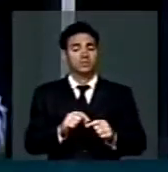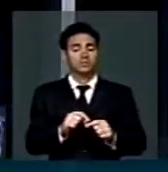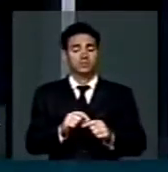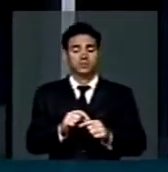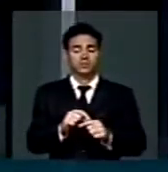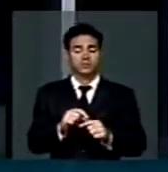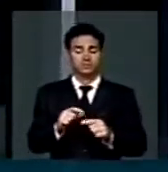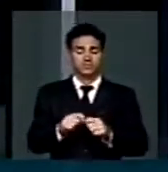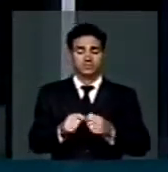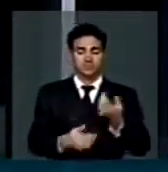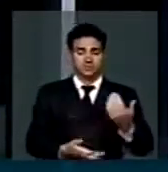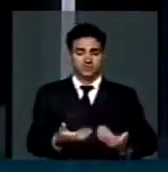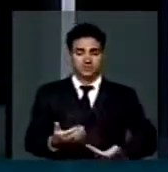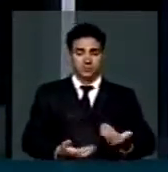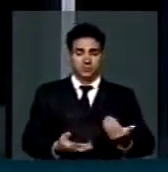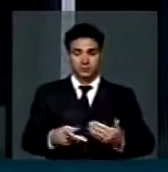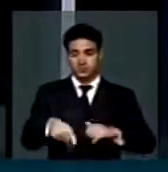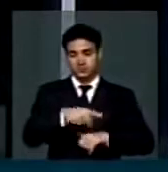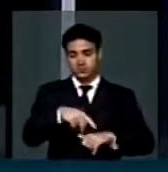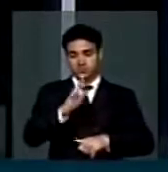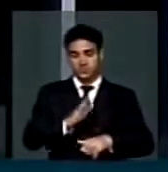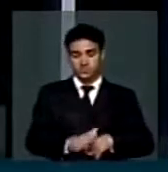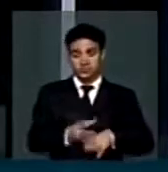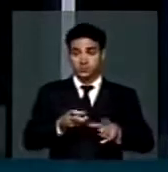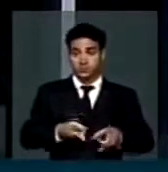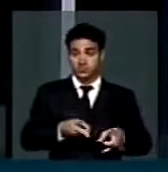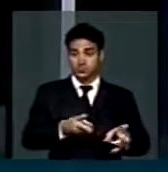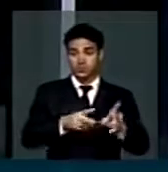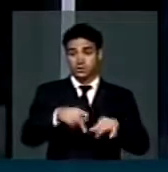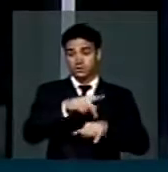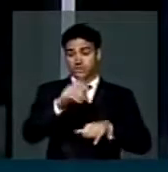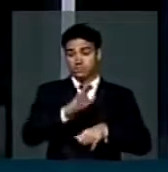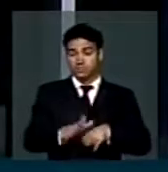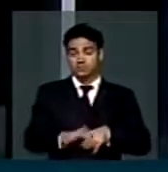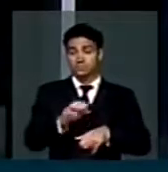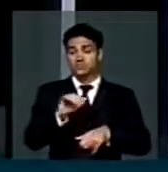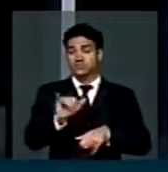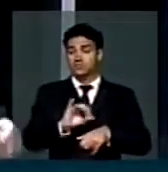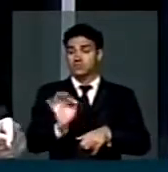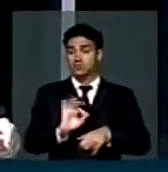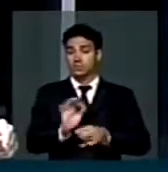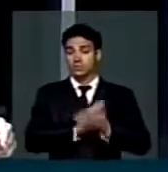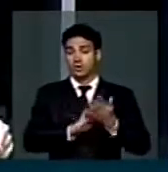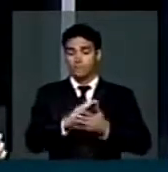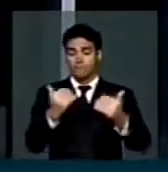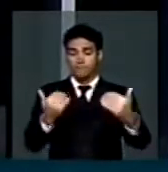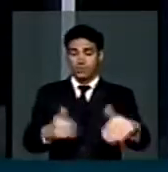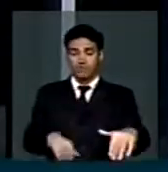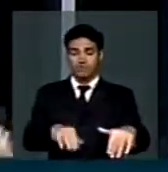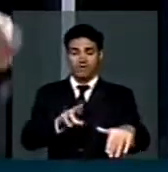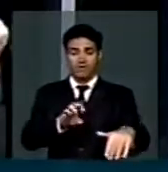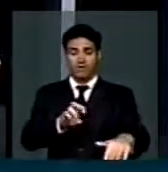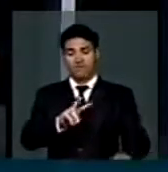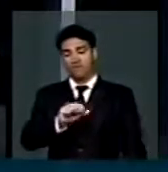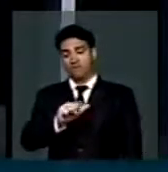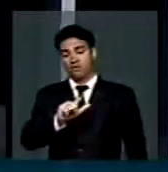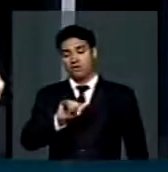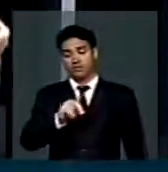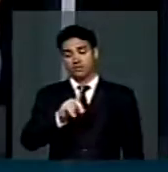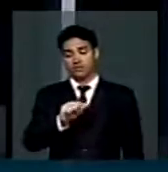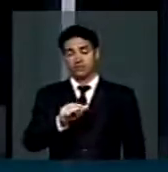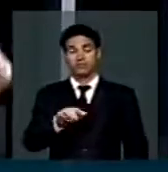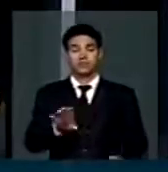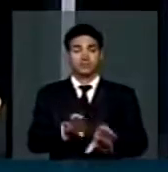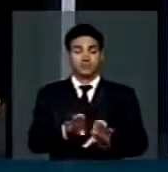de prestar o serviço aqui no nosso país, ele permaneça no Brasil sem passar pelo Revalida. A mesma coisa é de que foi assumido um